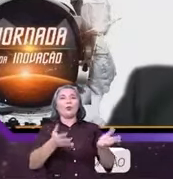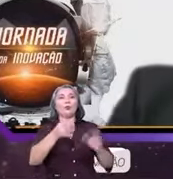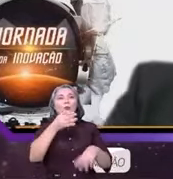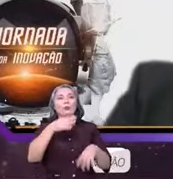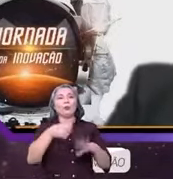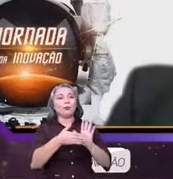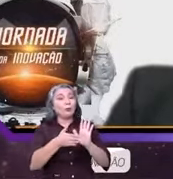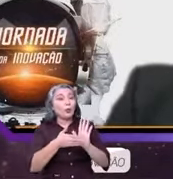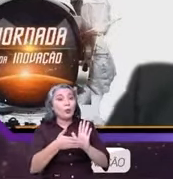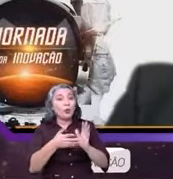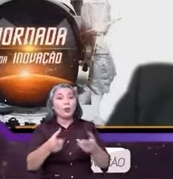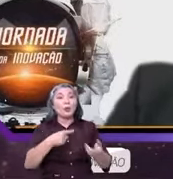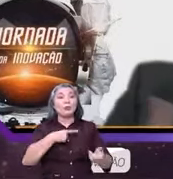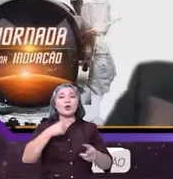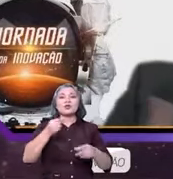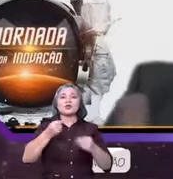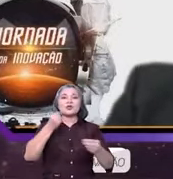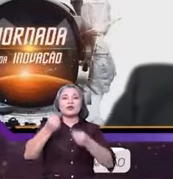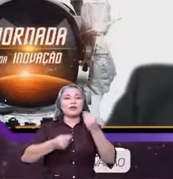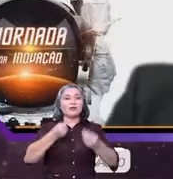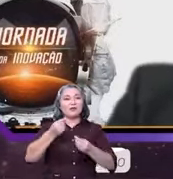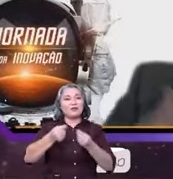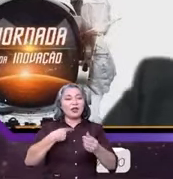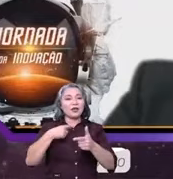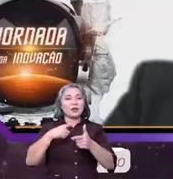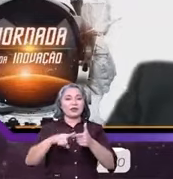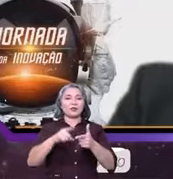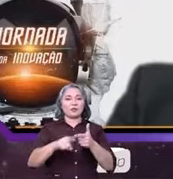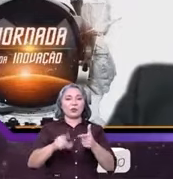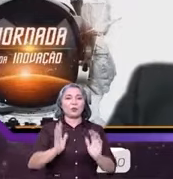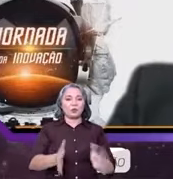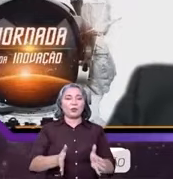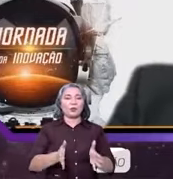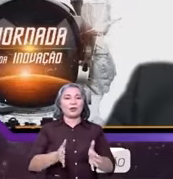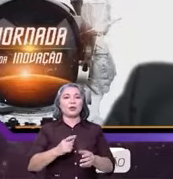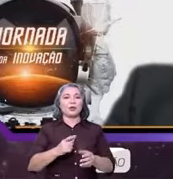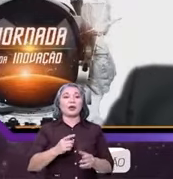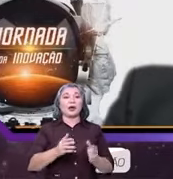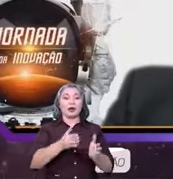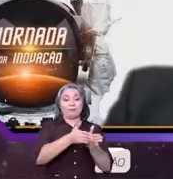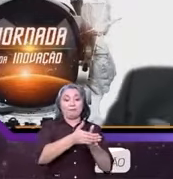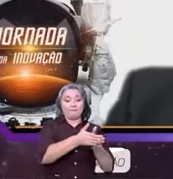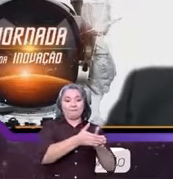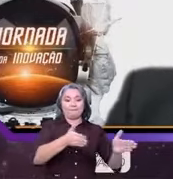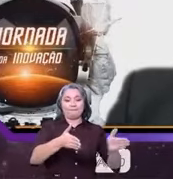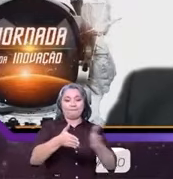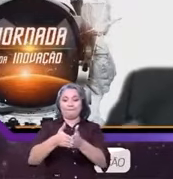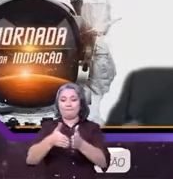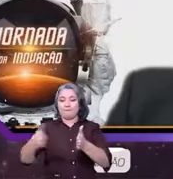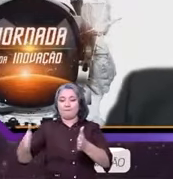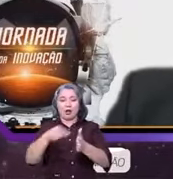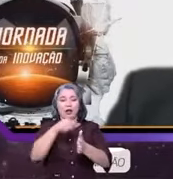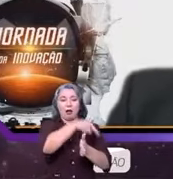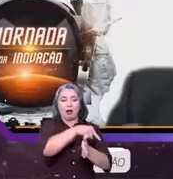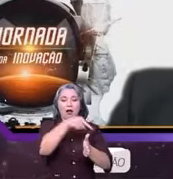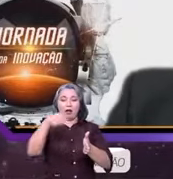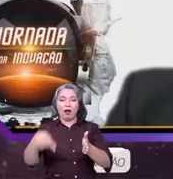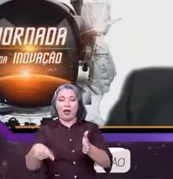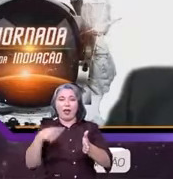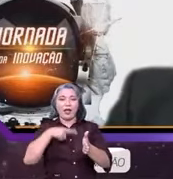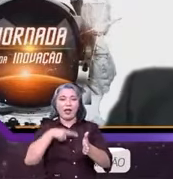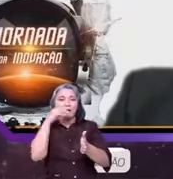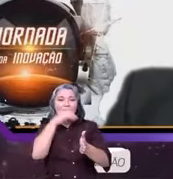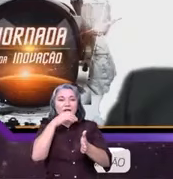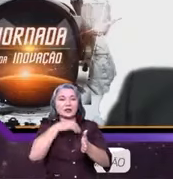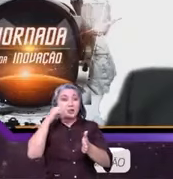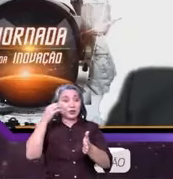risco. Por quê? Porque muitas vezes o risco é iminente para a etapa final. Então, essa velocidade que se